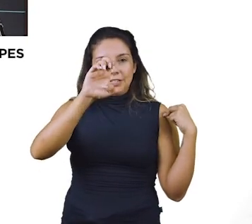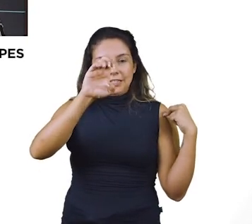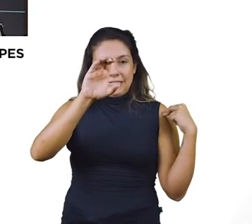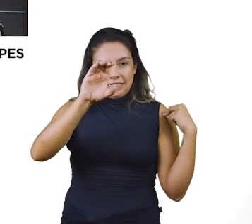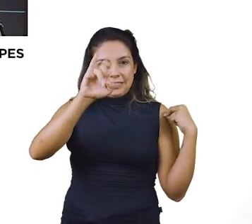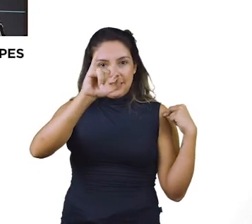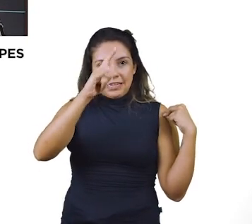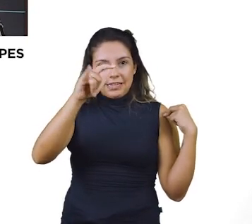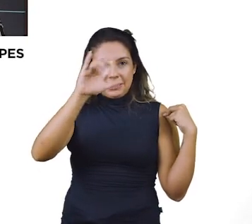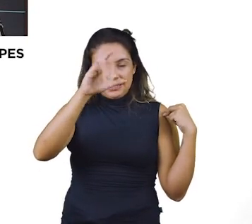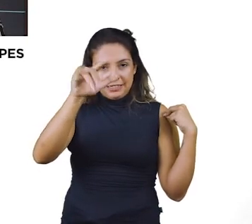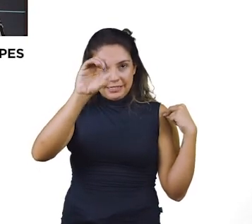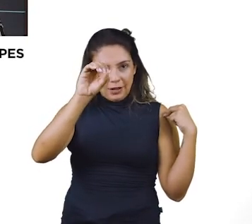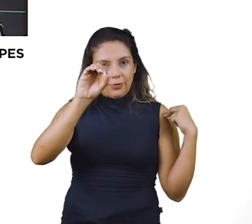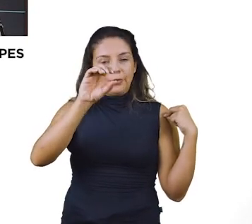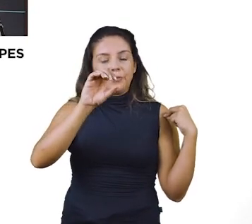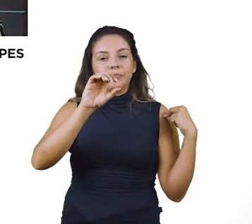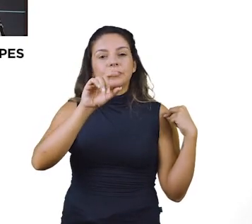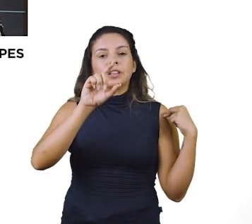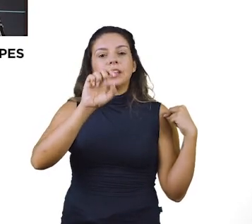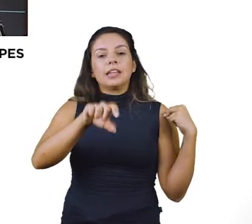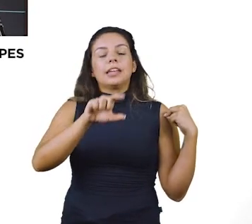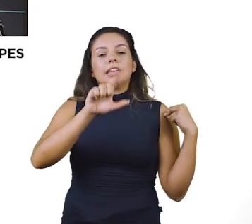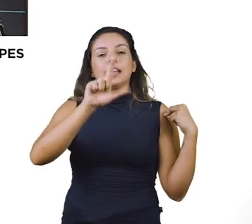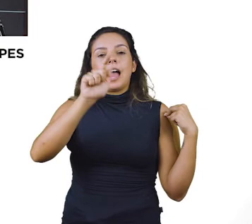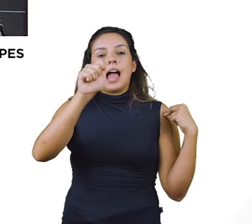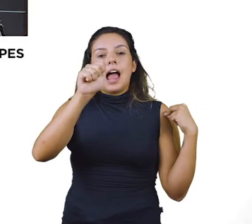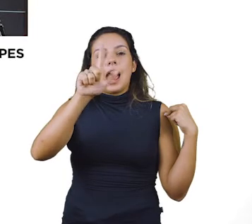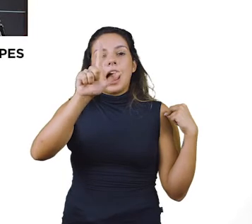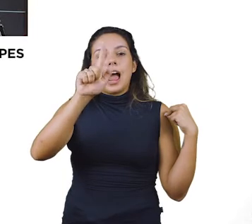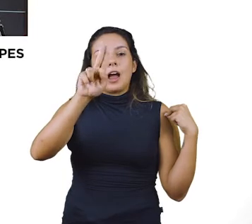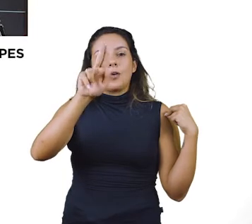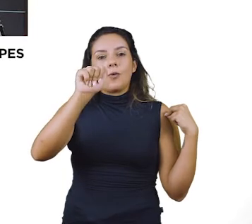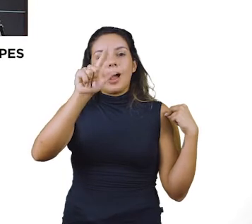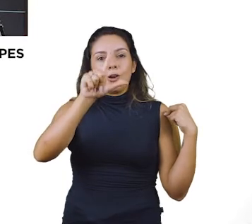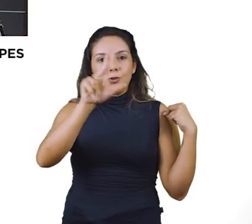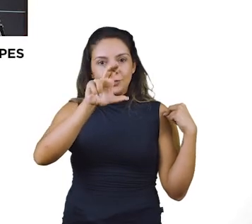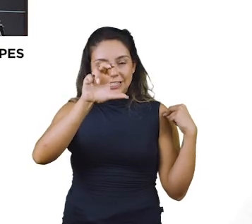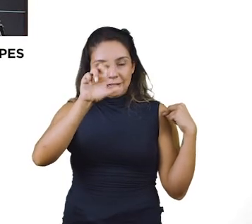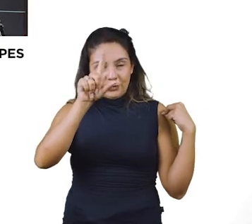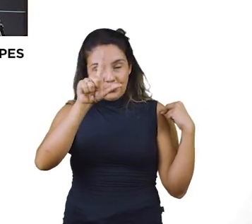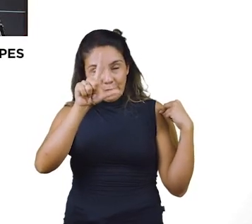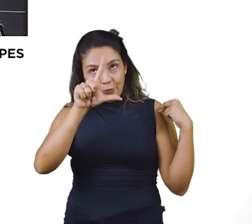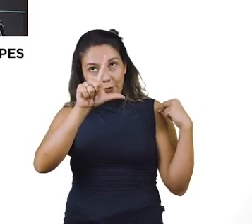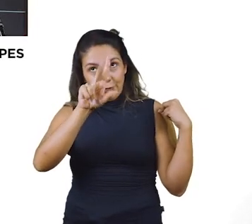dará mais informações sobre isso. Agora,